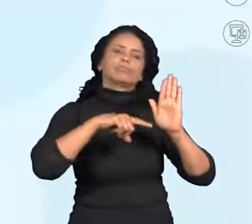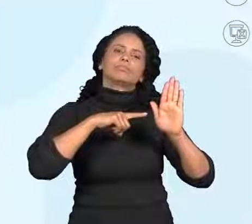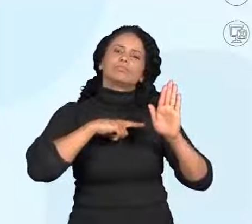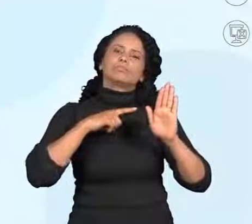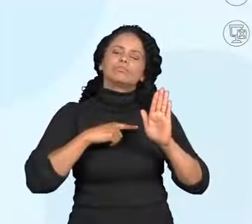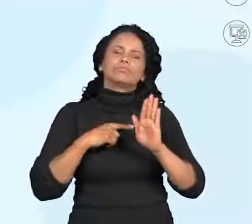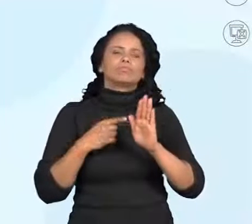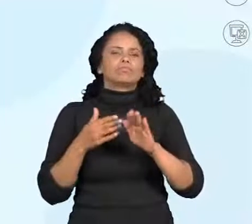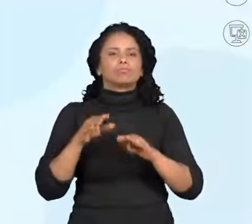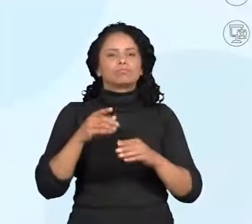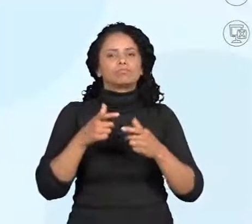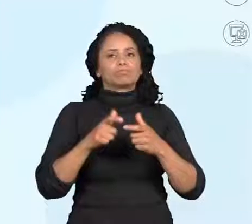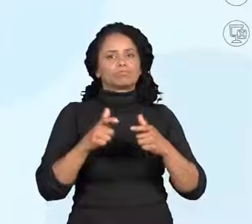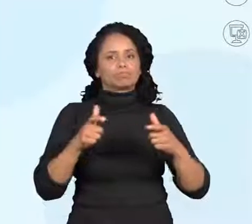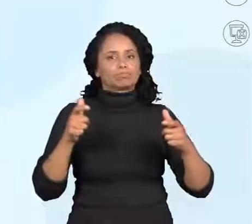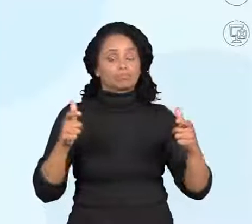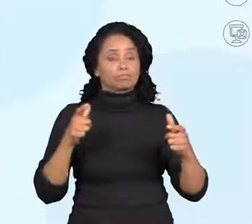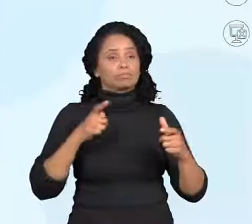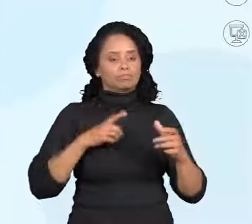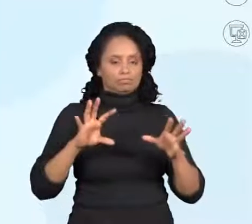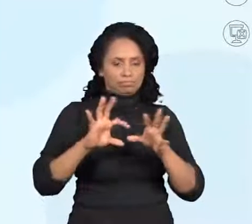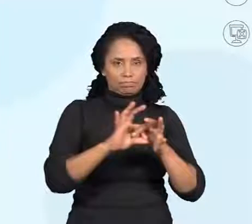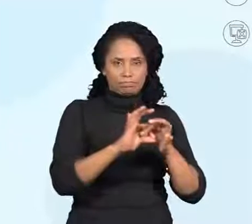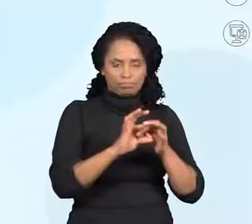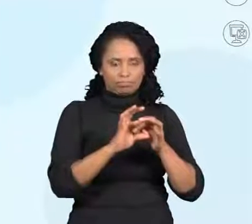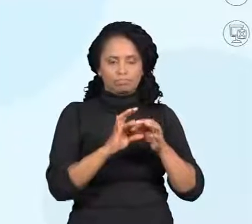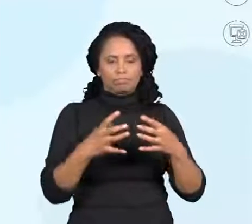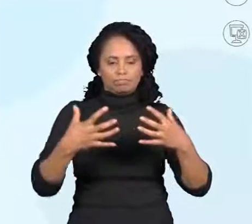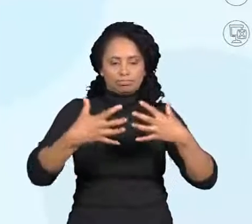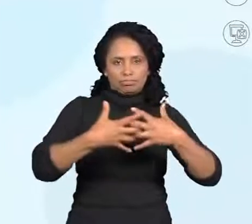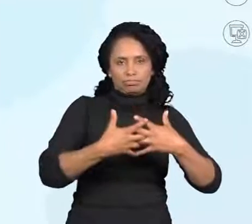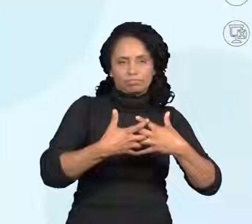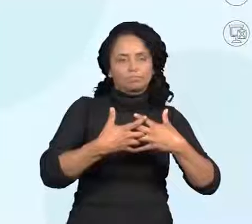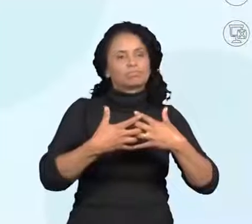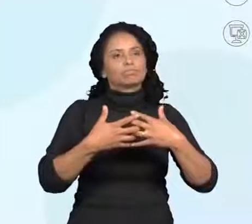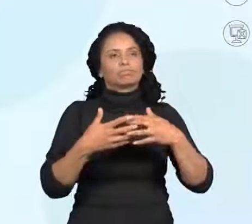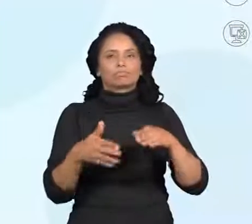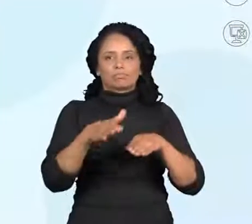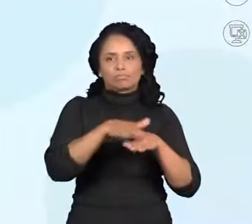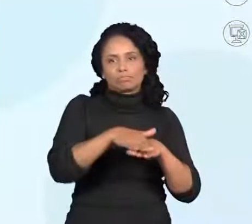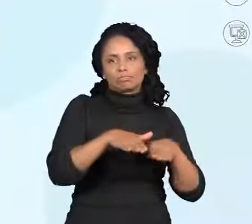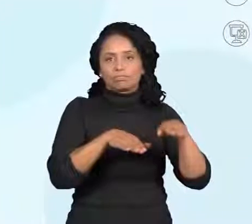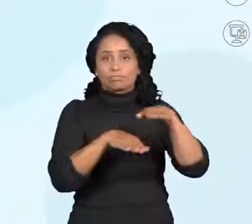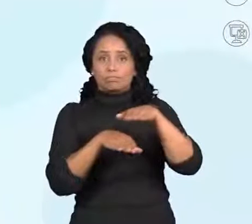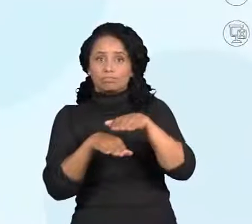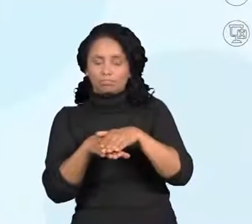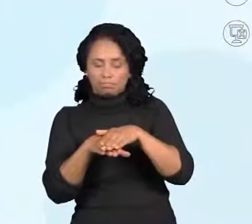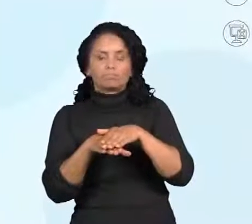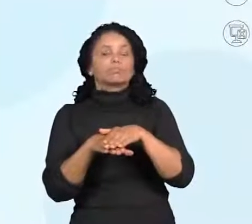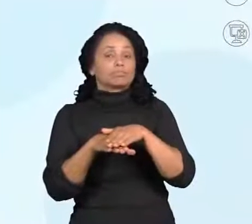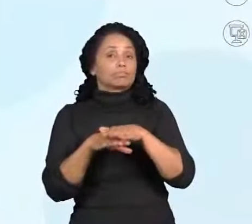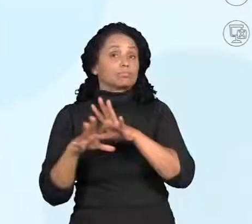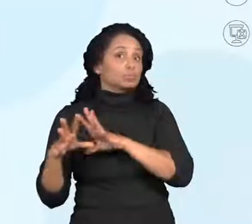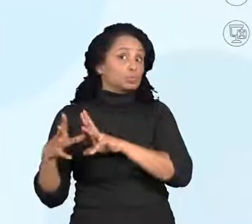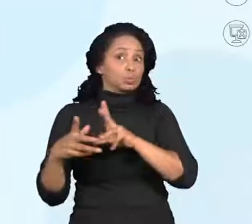acumulação, união, fusão, anexação, conjunção,